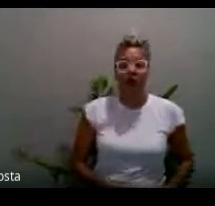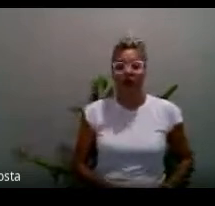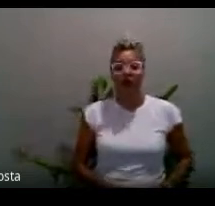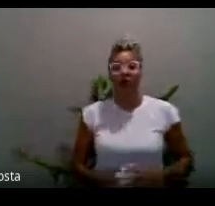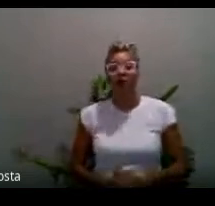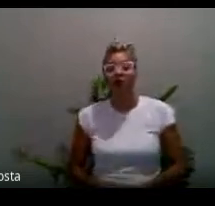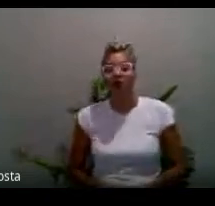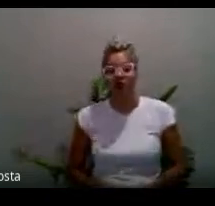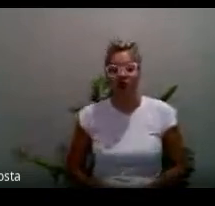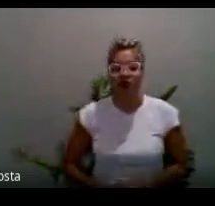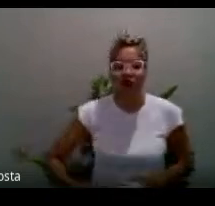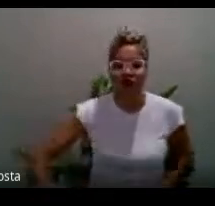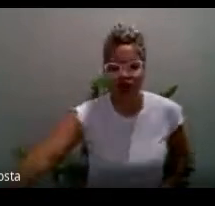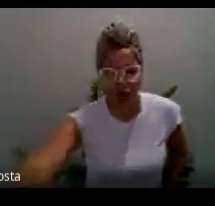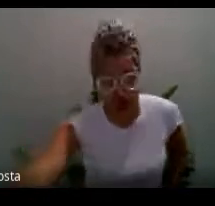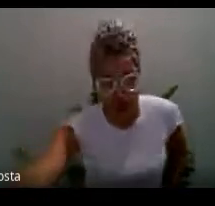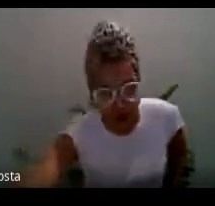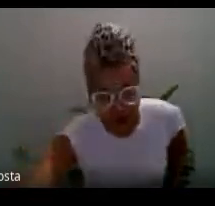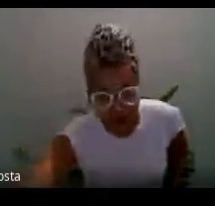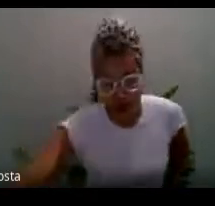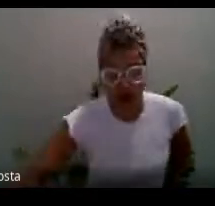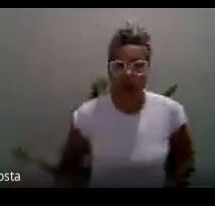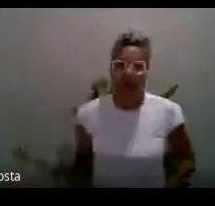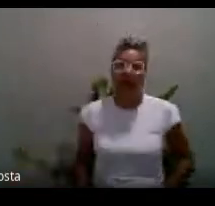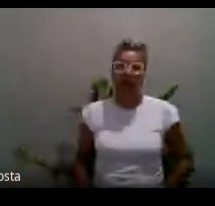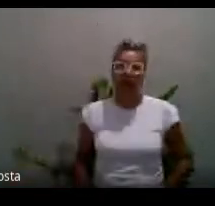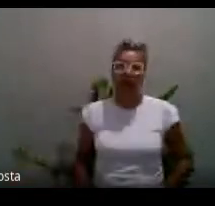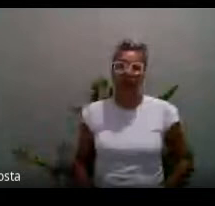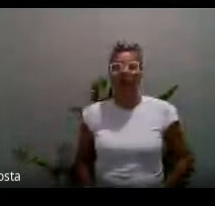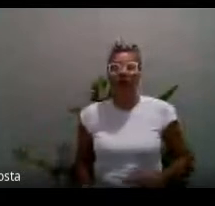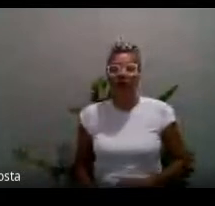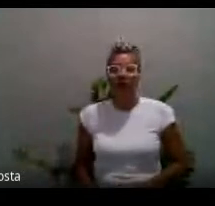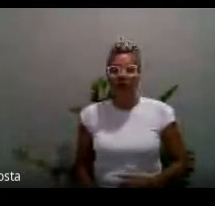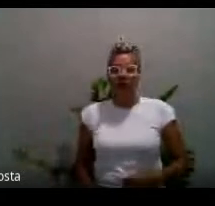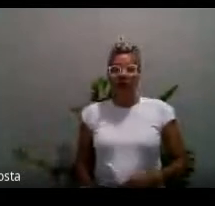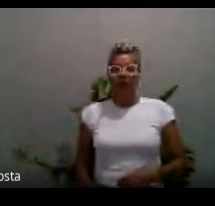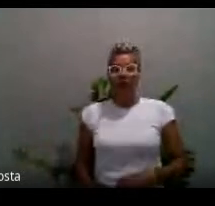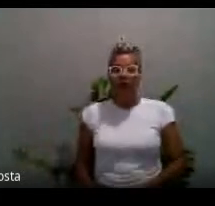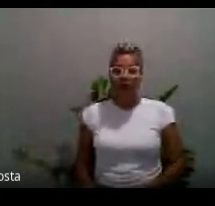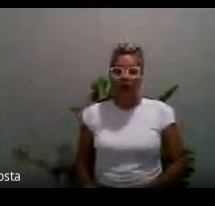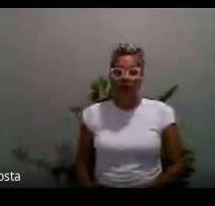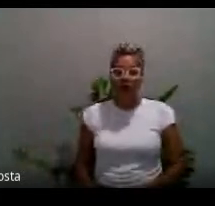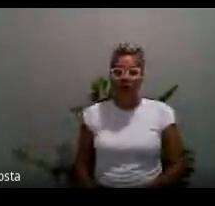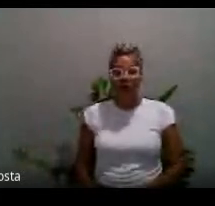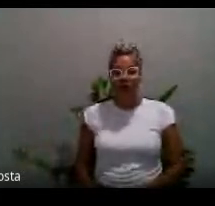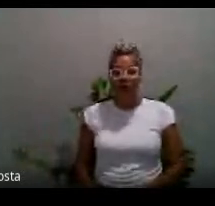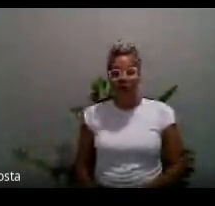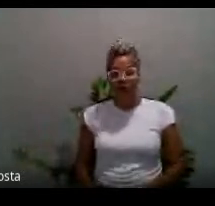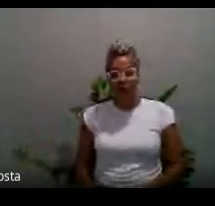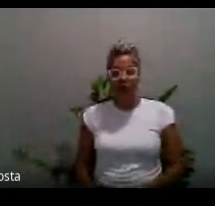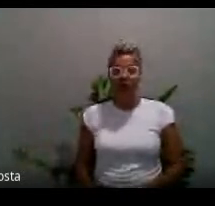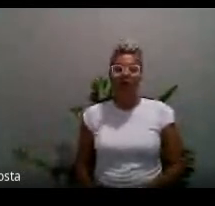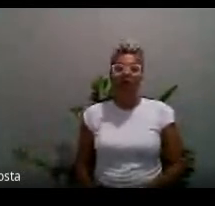Meu nome é Natália Costa, sou estudante de licenciatura em artes visuais pela UFB e sou bolsista de